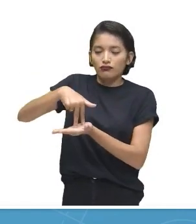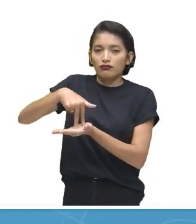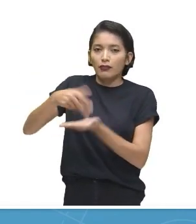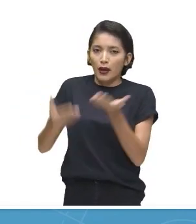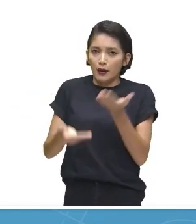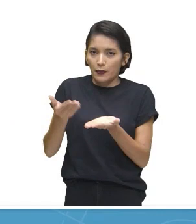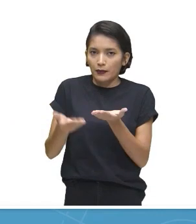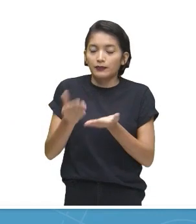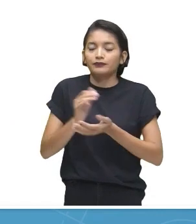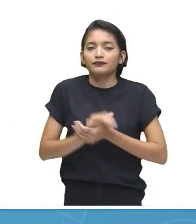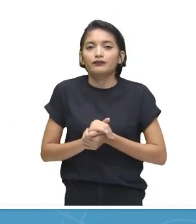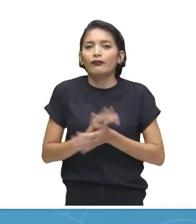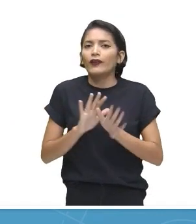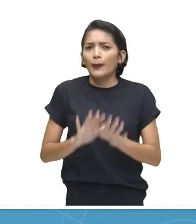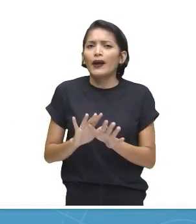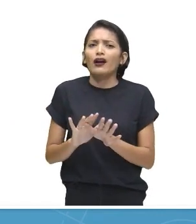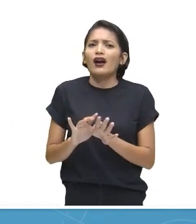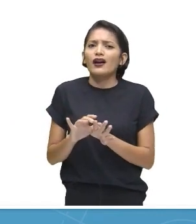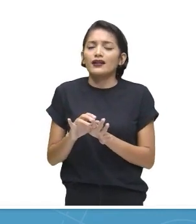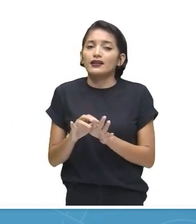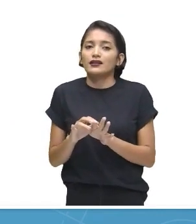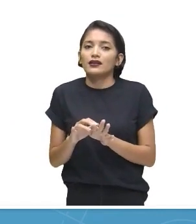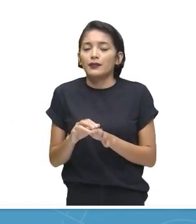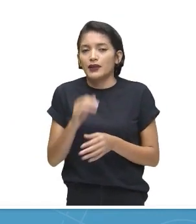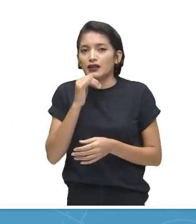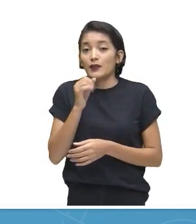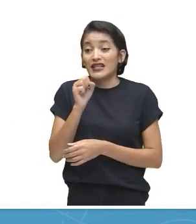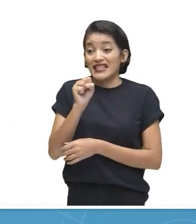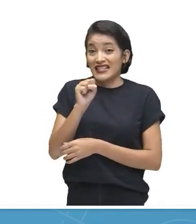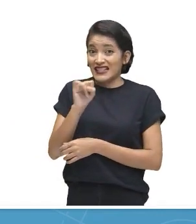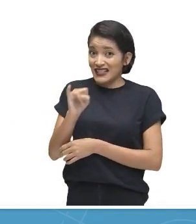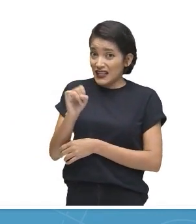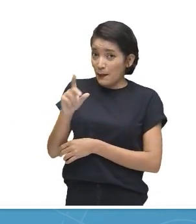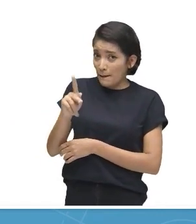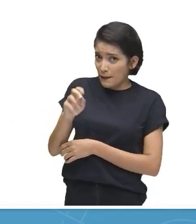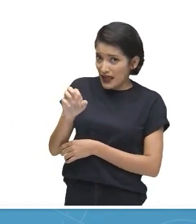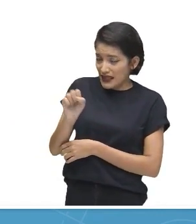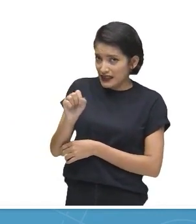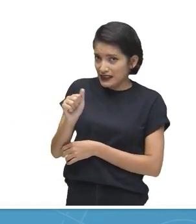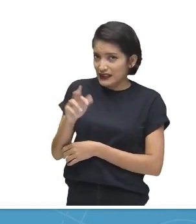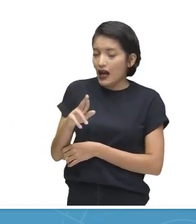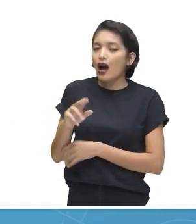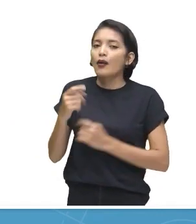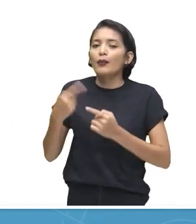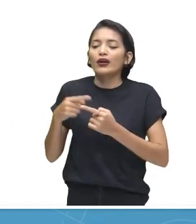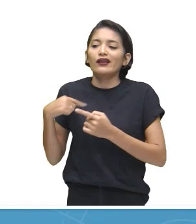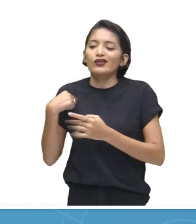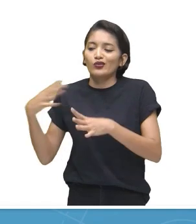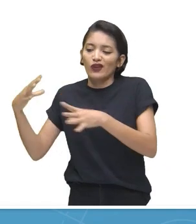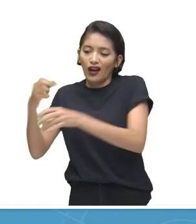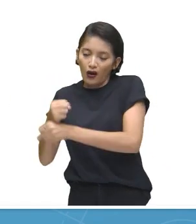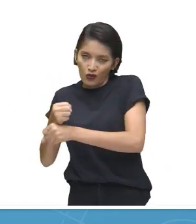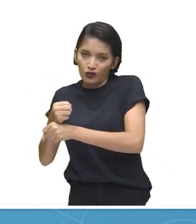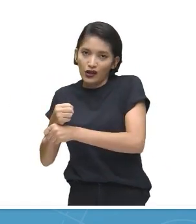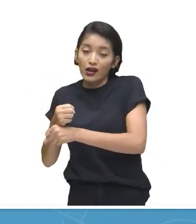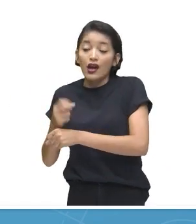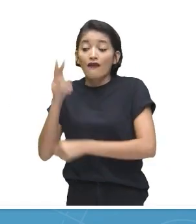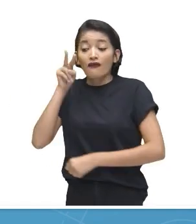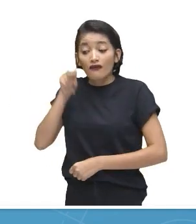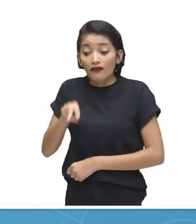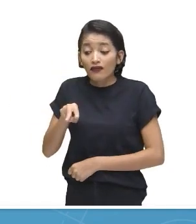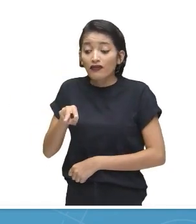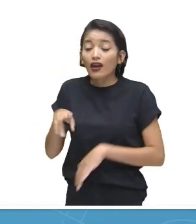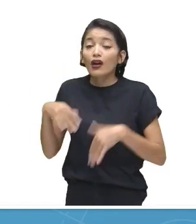gente não diz exatamente se pesar, né? Porque a gente não vai calcular ali o peso, a gente não quer verificar o nosso peso, a gente vai verificar a